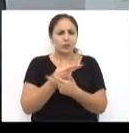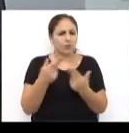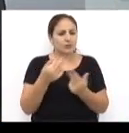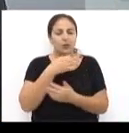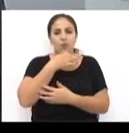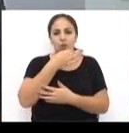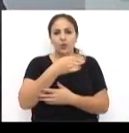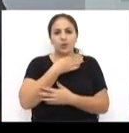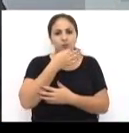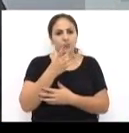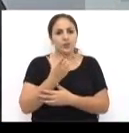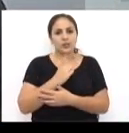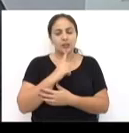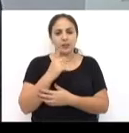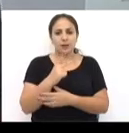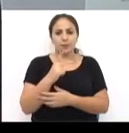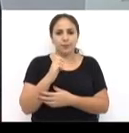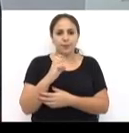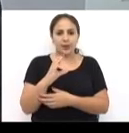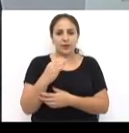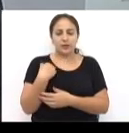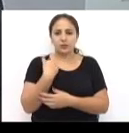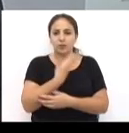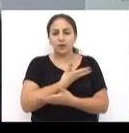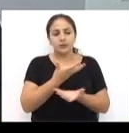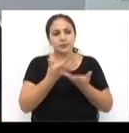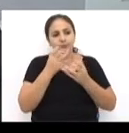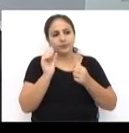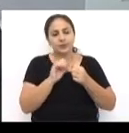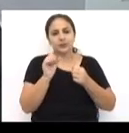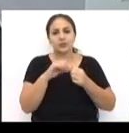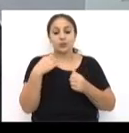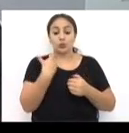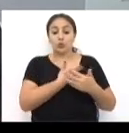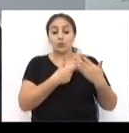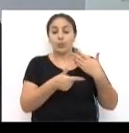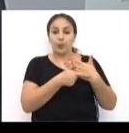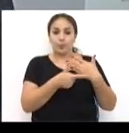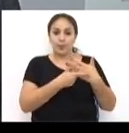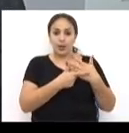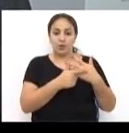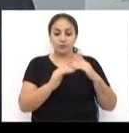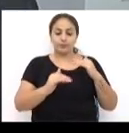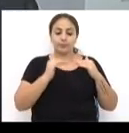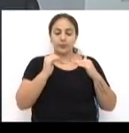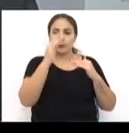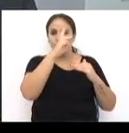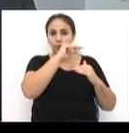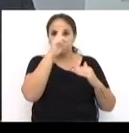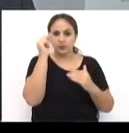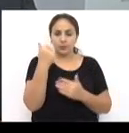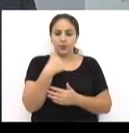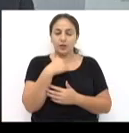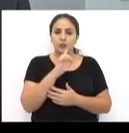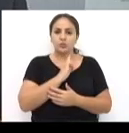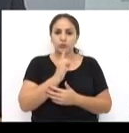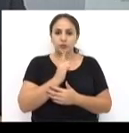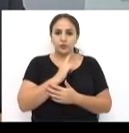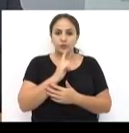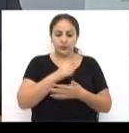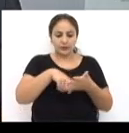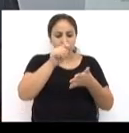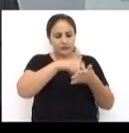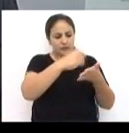outros absurdos que tem nessa PEC. Então nós queremos fazer a nossa parte a nível de município. Eu tive